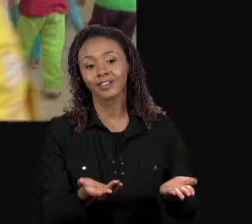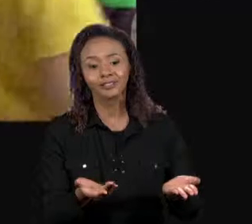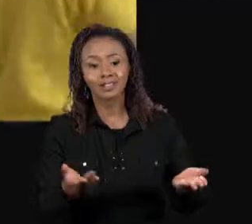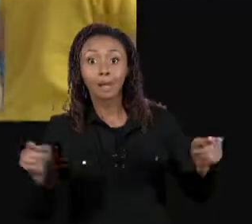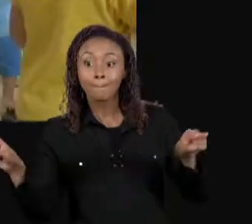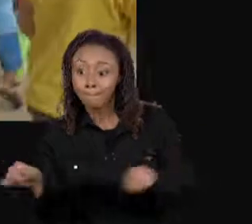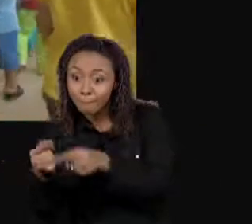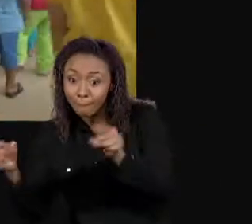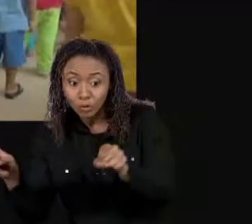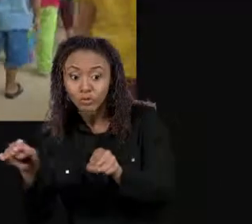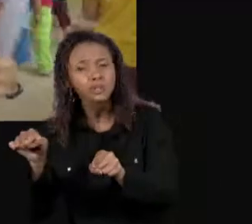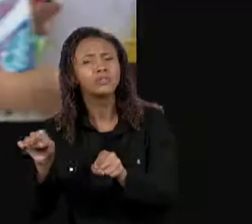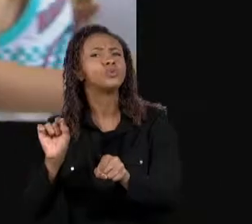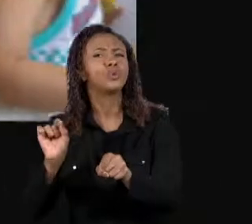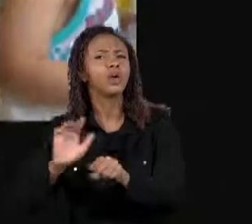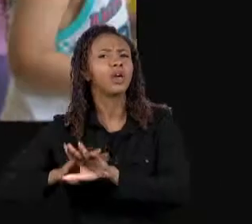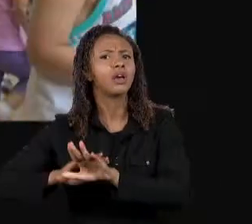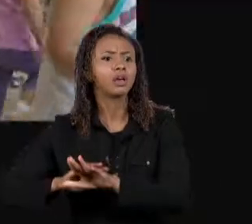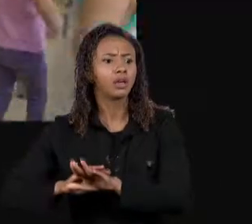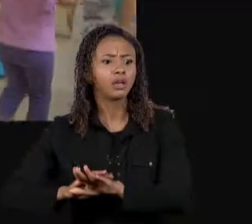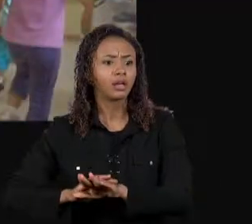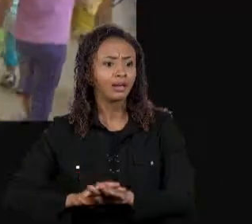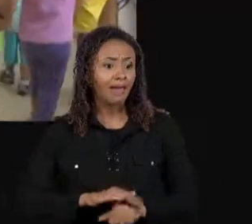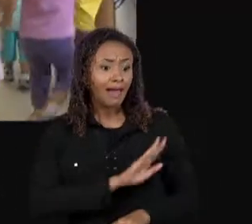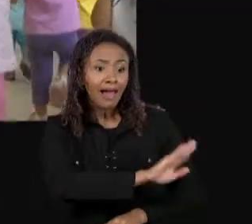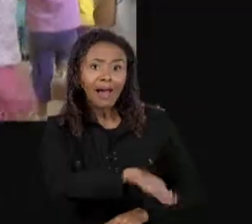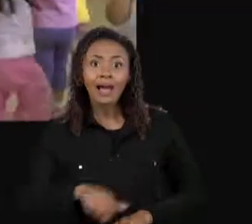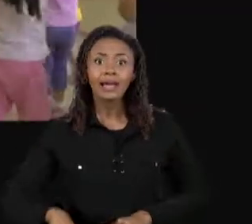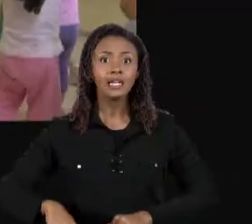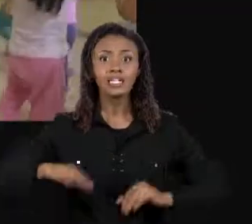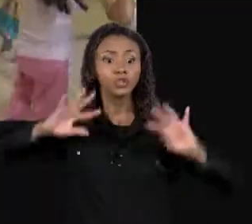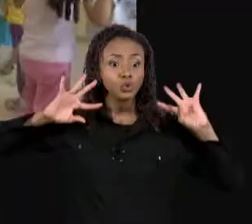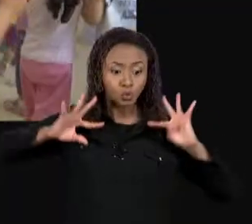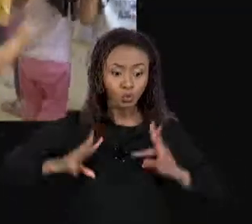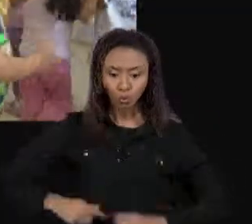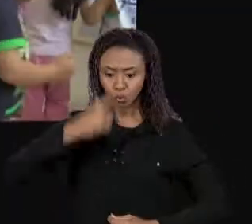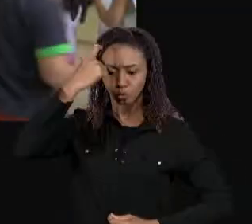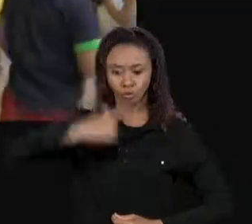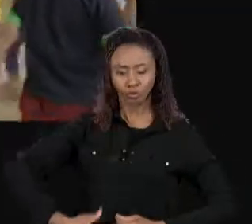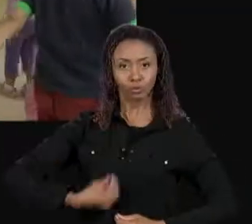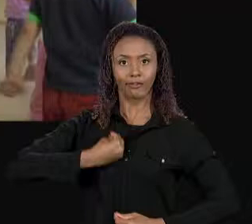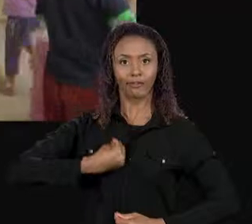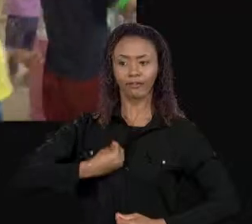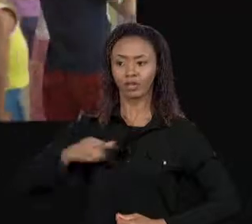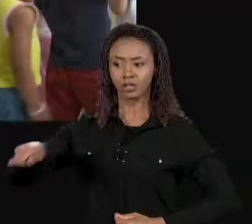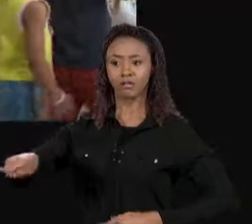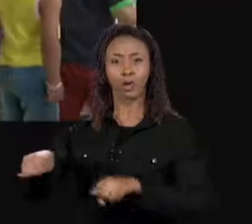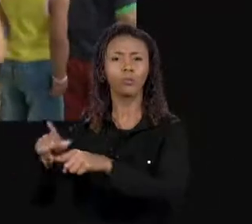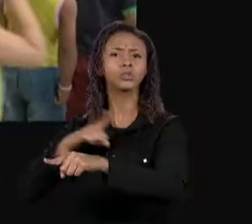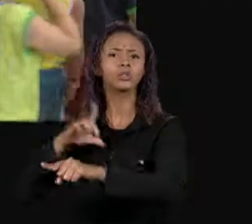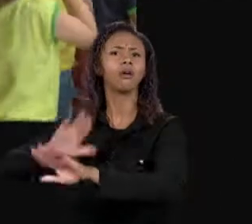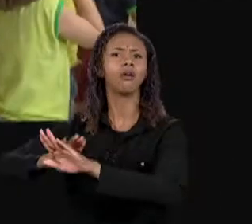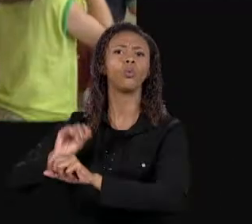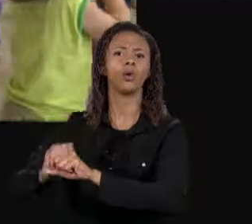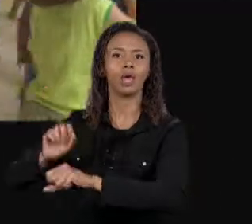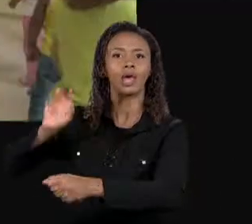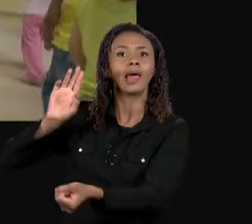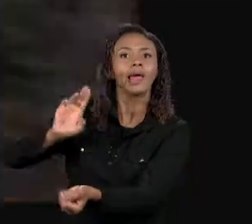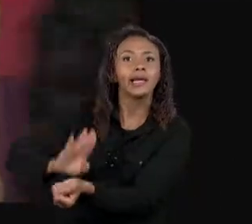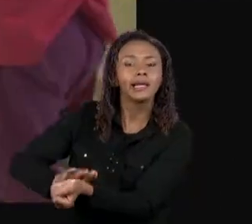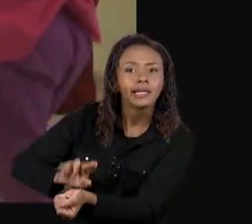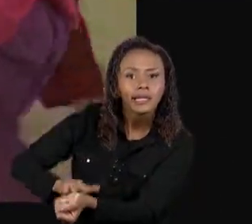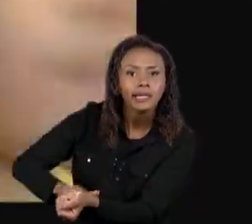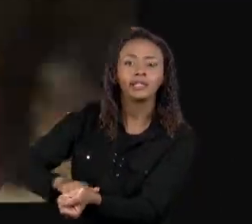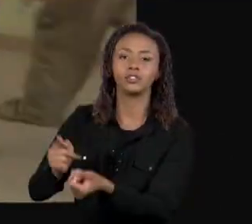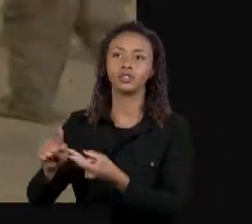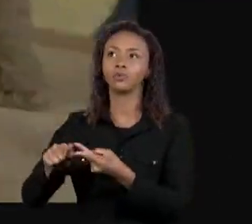música, nós estamos possibilitando uma experiência para a criança inteira. A música tem ritmo, ela tem quantidade, né, ela tem letra,